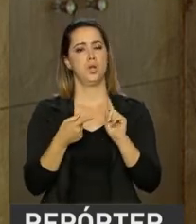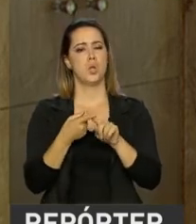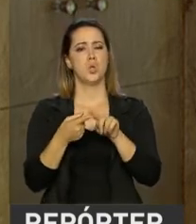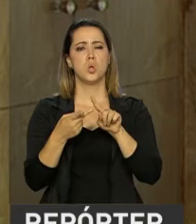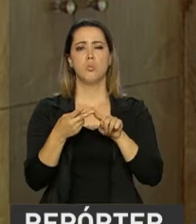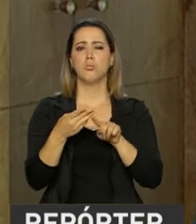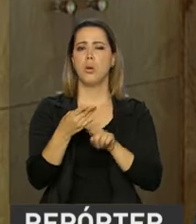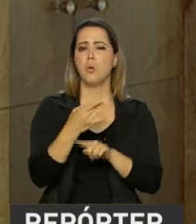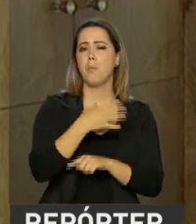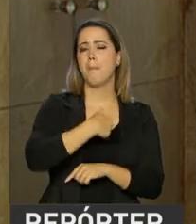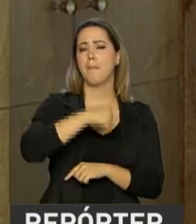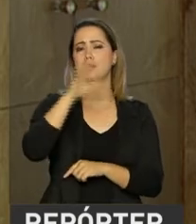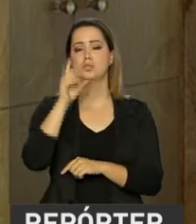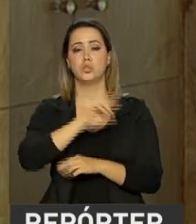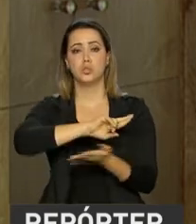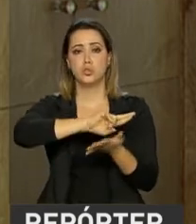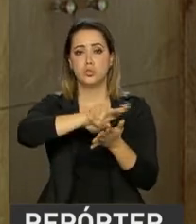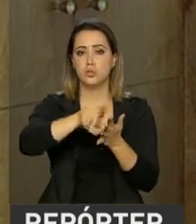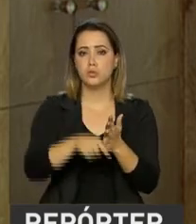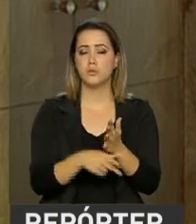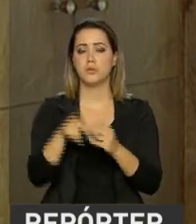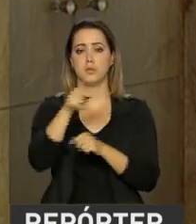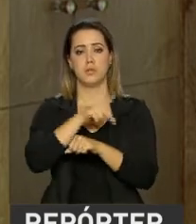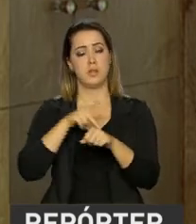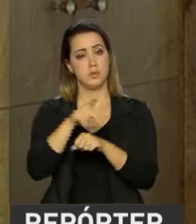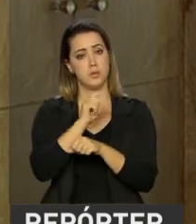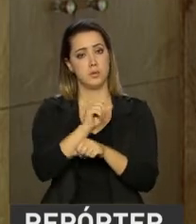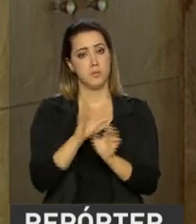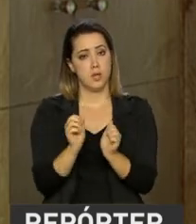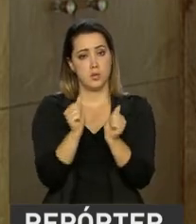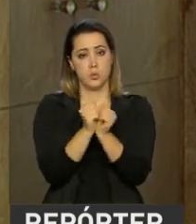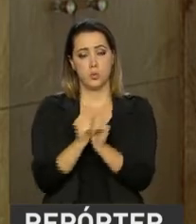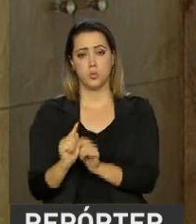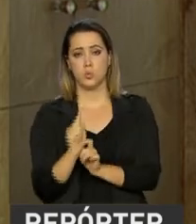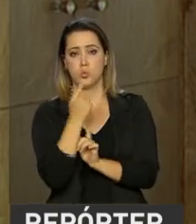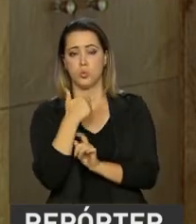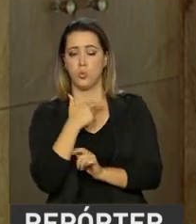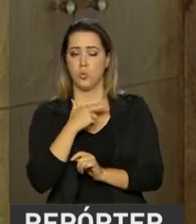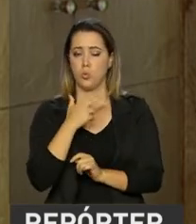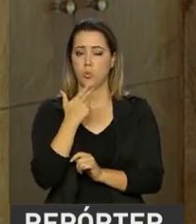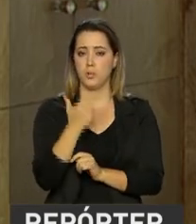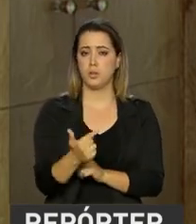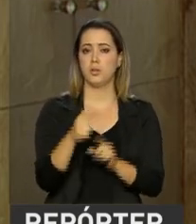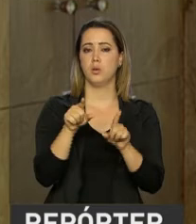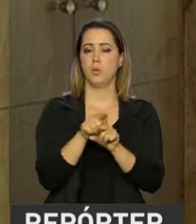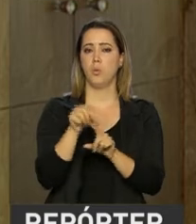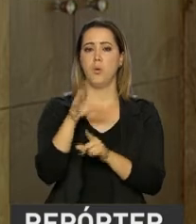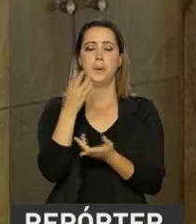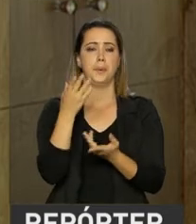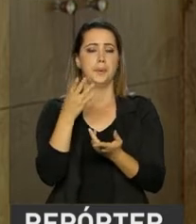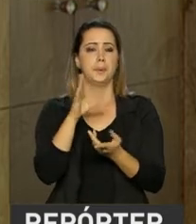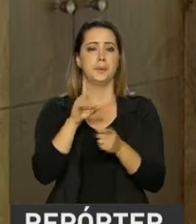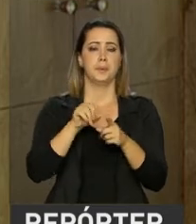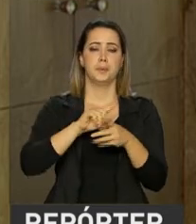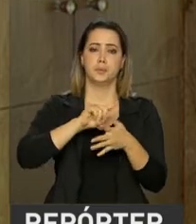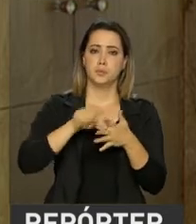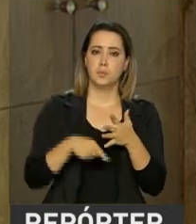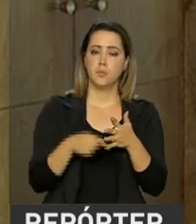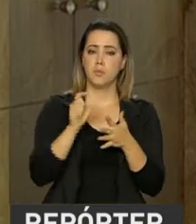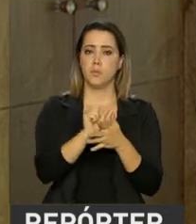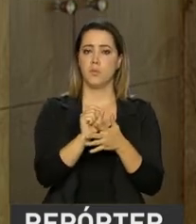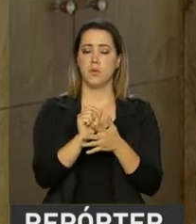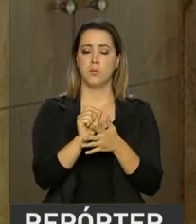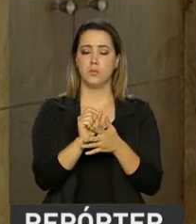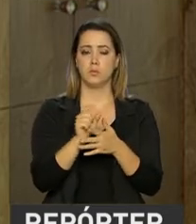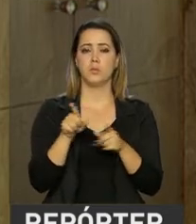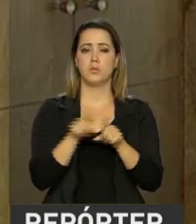cabo verde guiné bissau guiné equatorial também moçambique portugal são tomé e príncipe